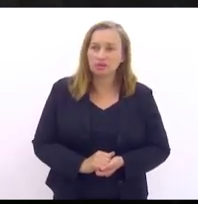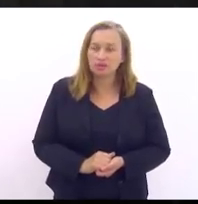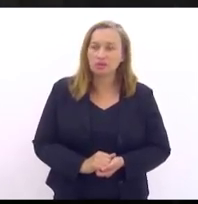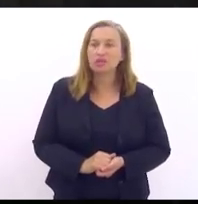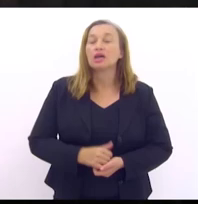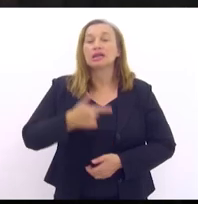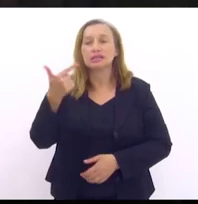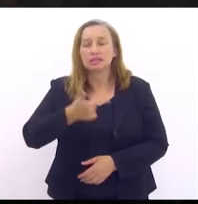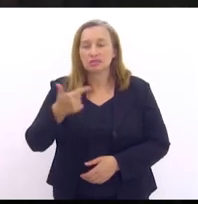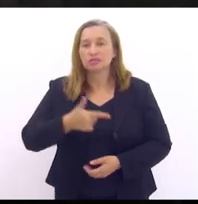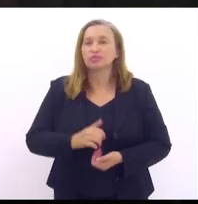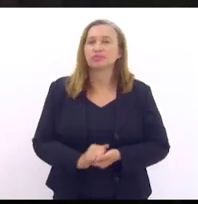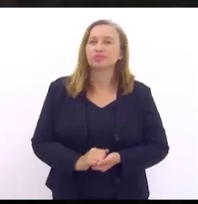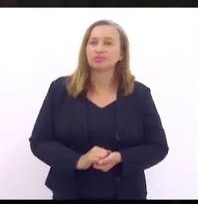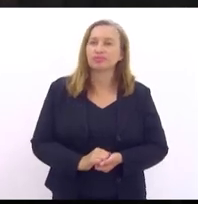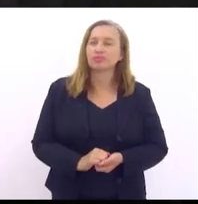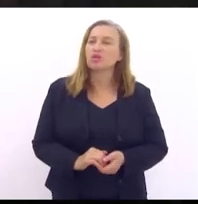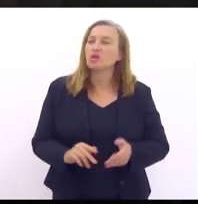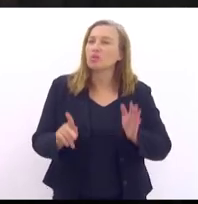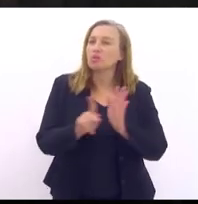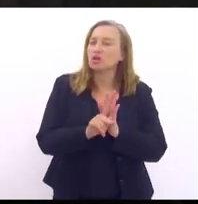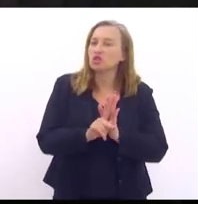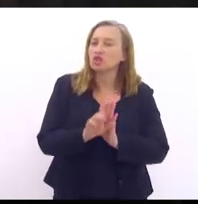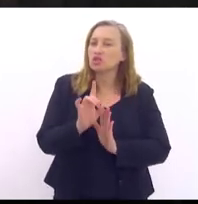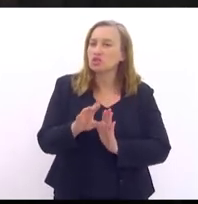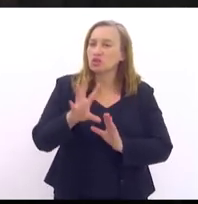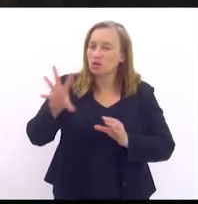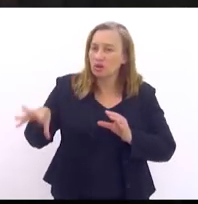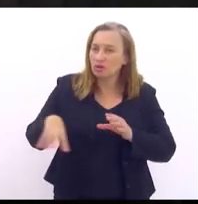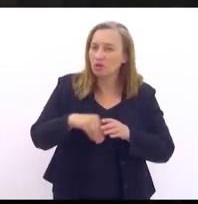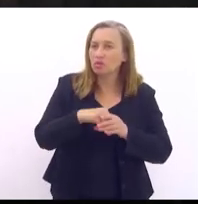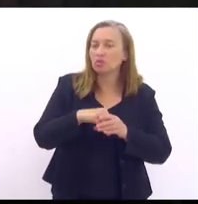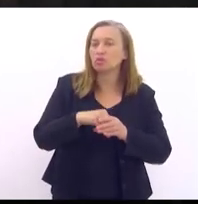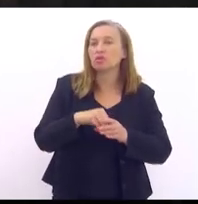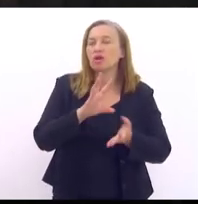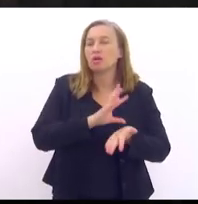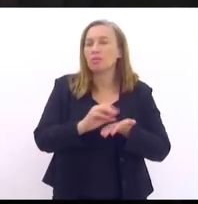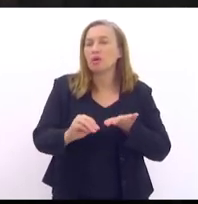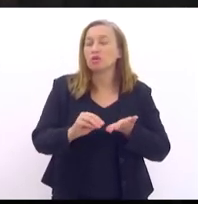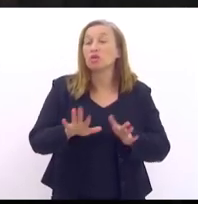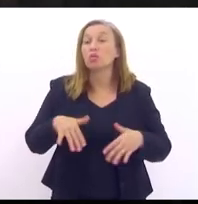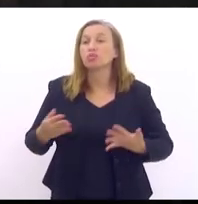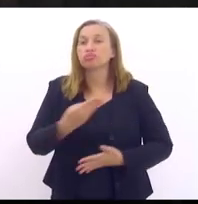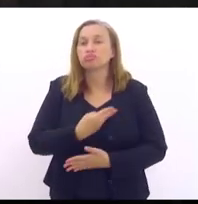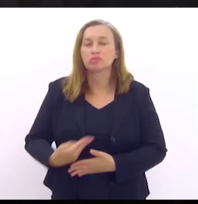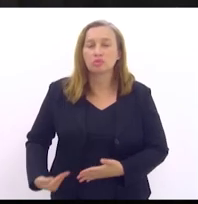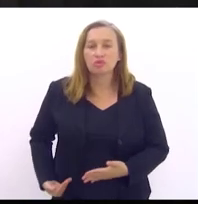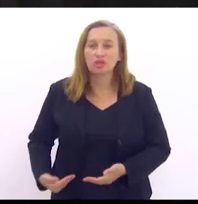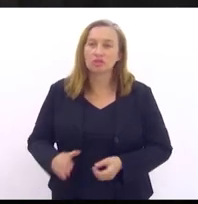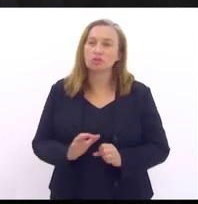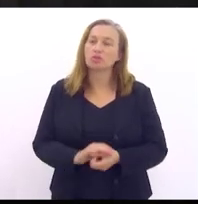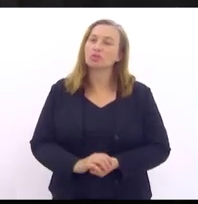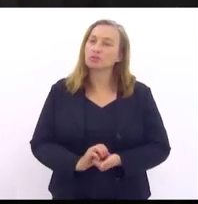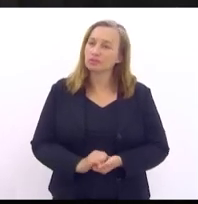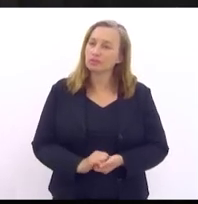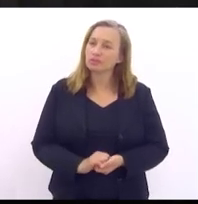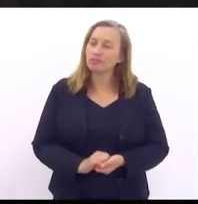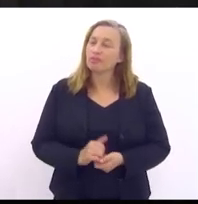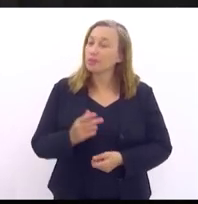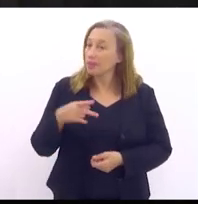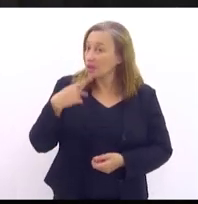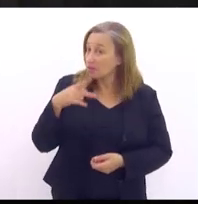Segundo ponto, o projeto só veio à pauta quando o governador garantiu